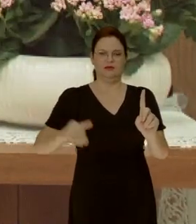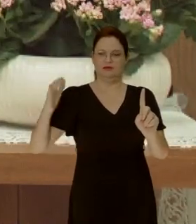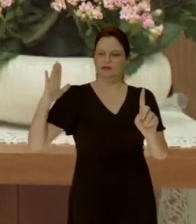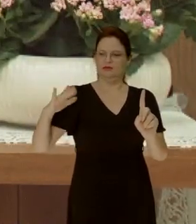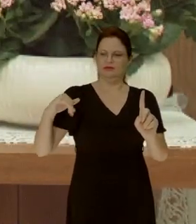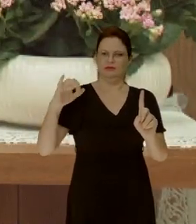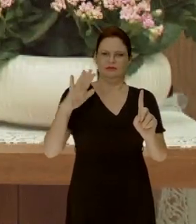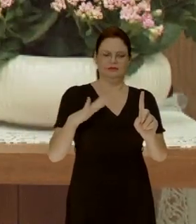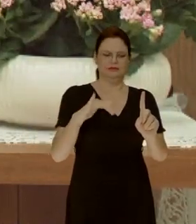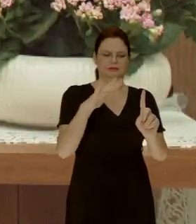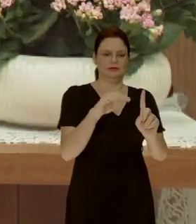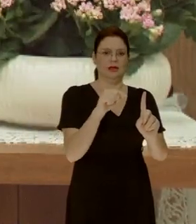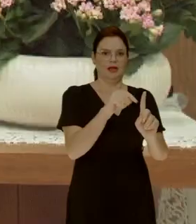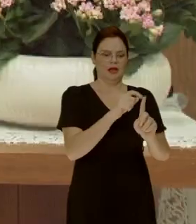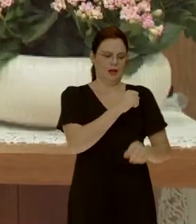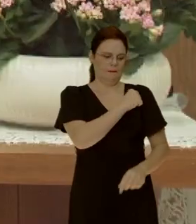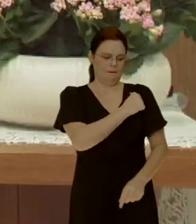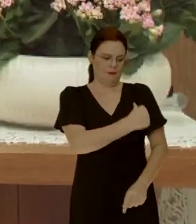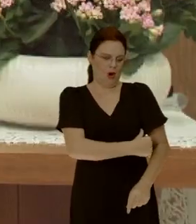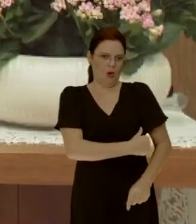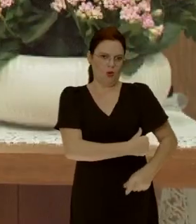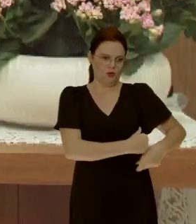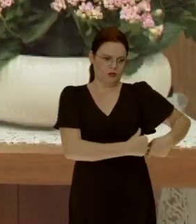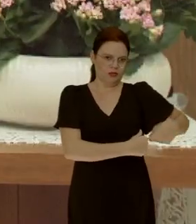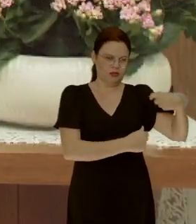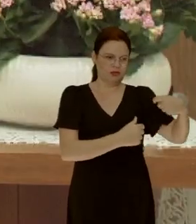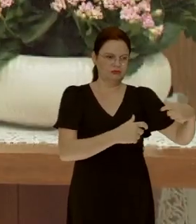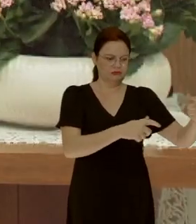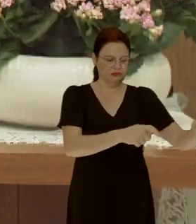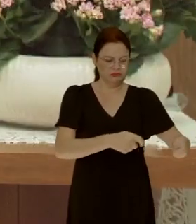e retirava da bolsa desta irmã